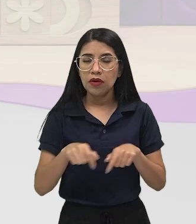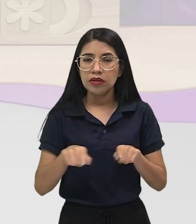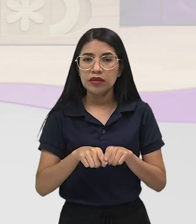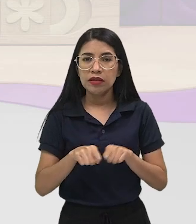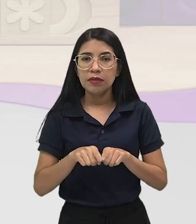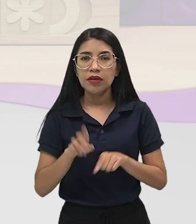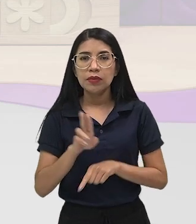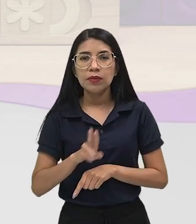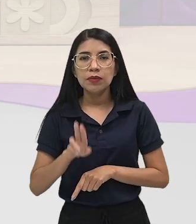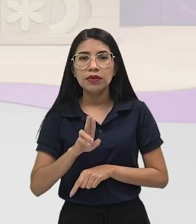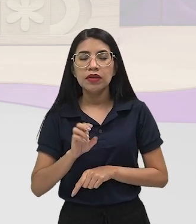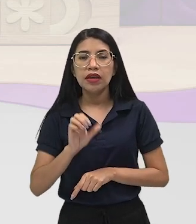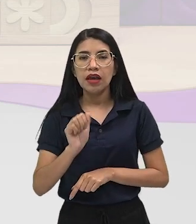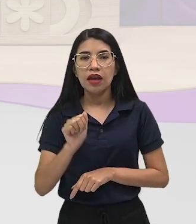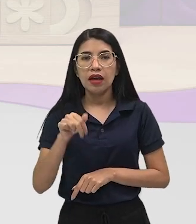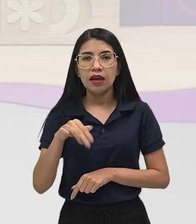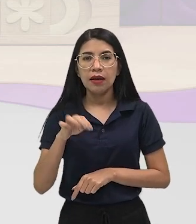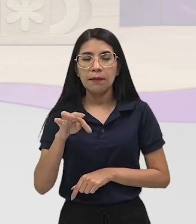de